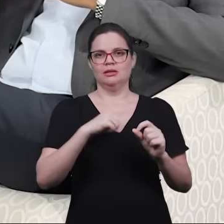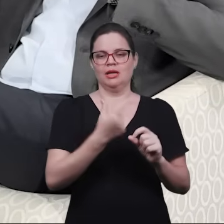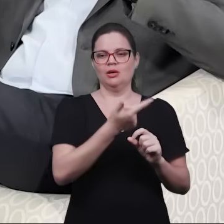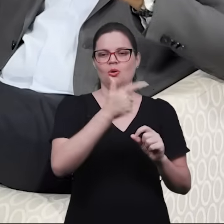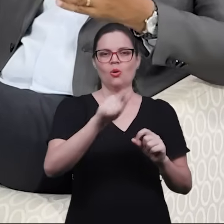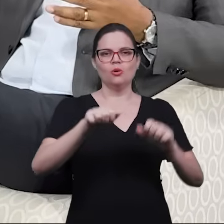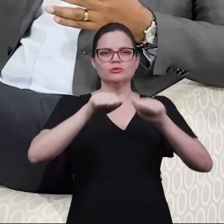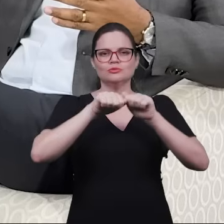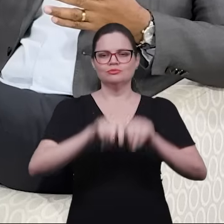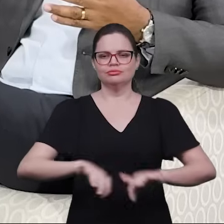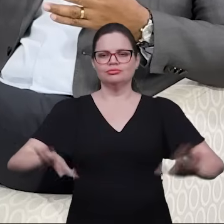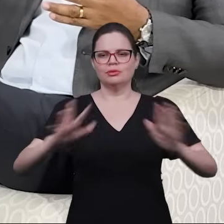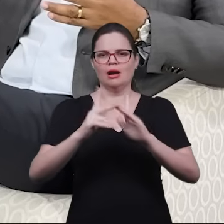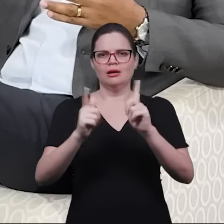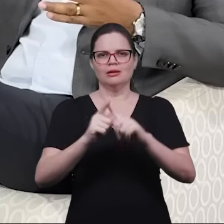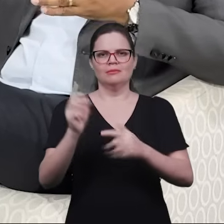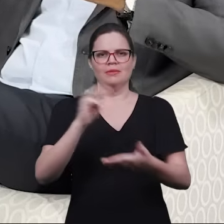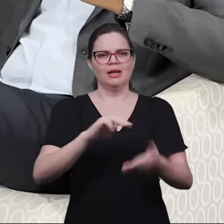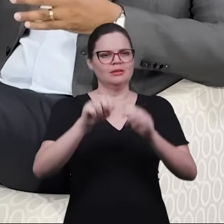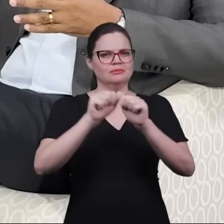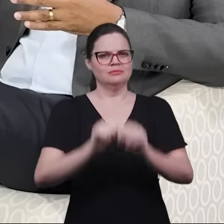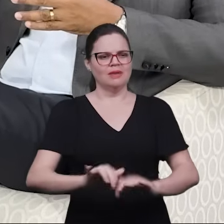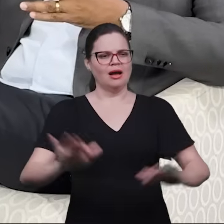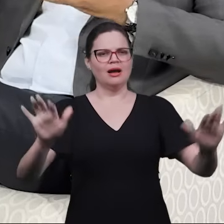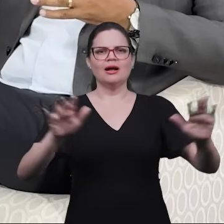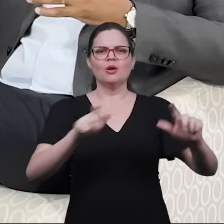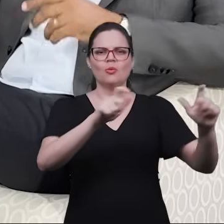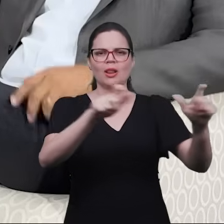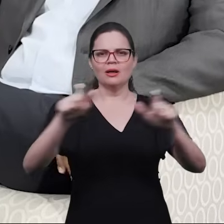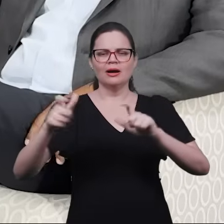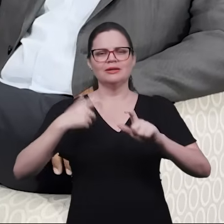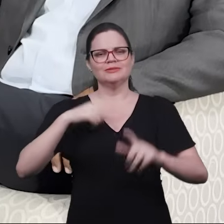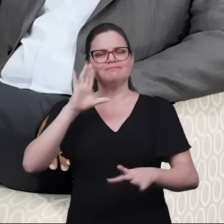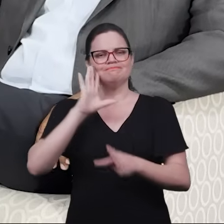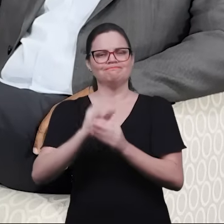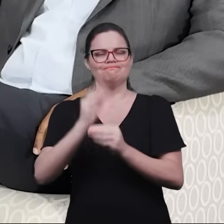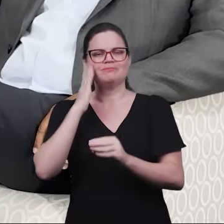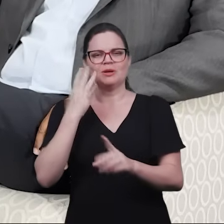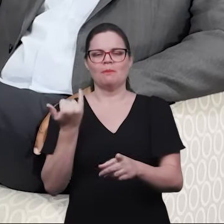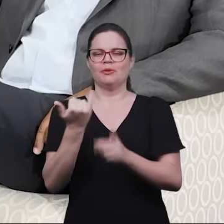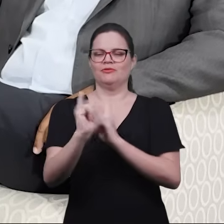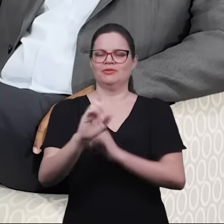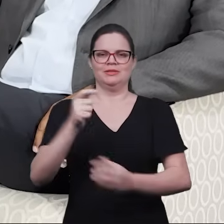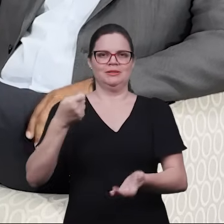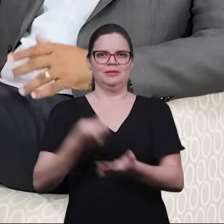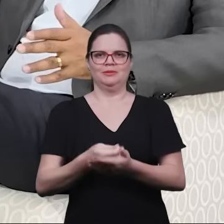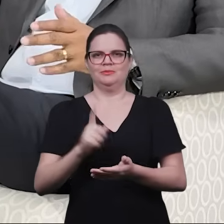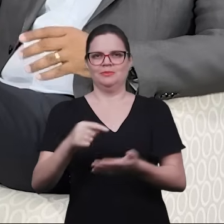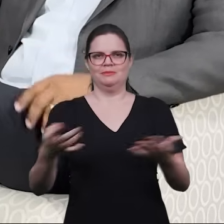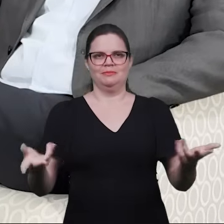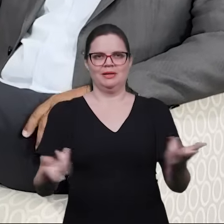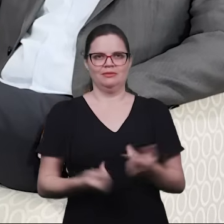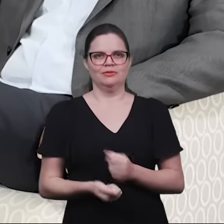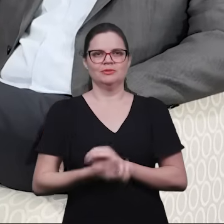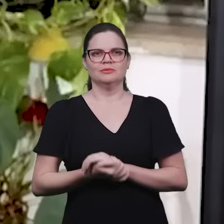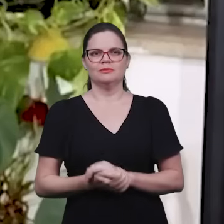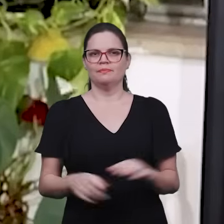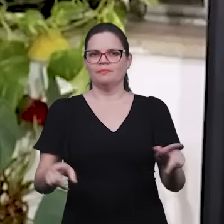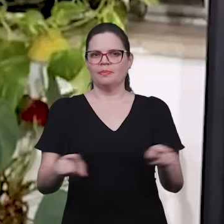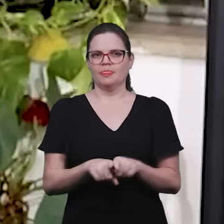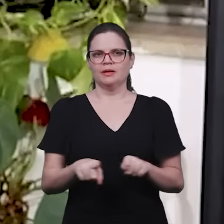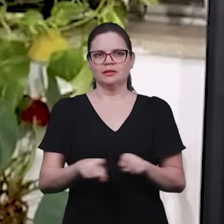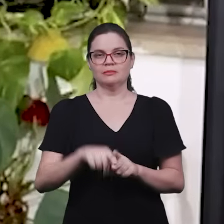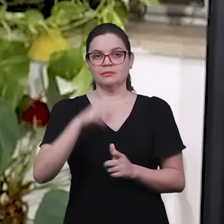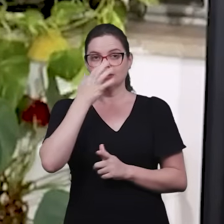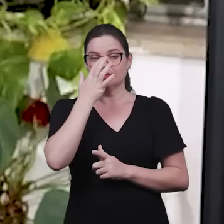para novas fronteiras, nós vemos o cumprimento daquilo que é profético. Isso é maravilhoso. E até,